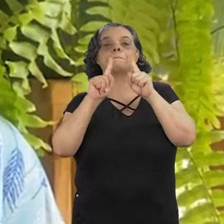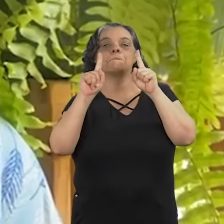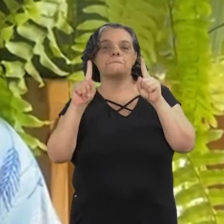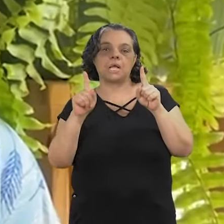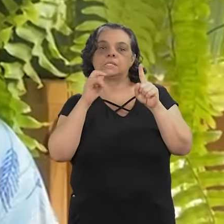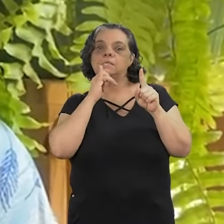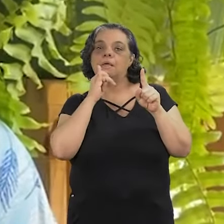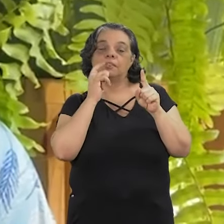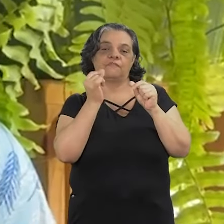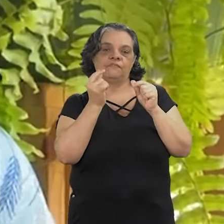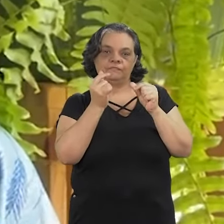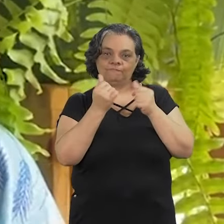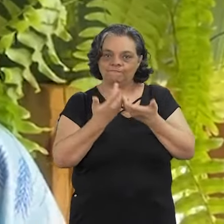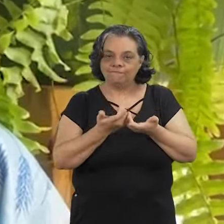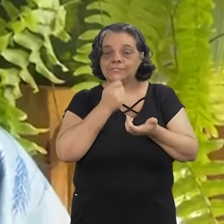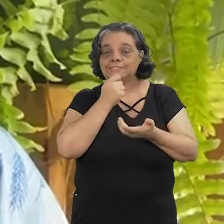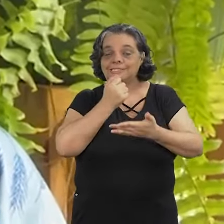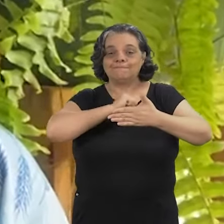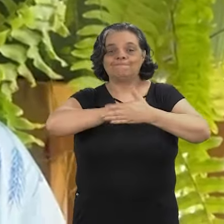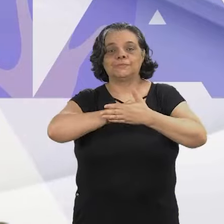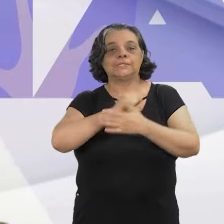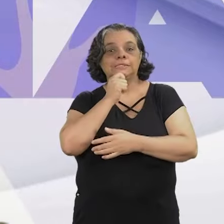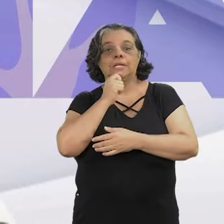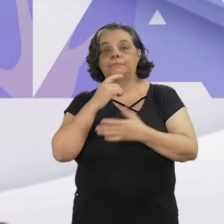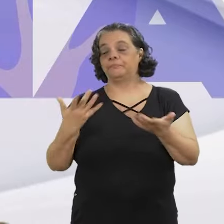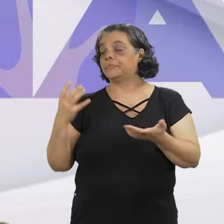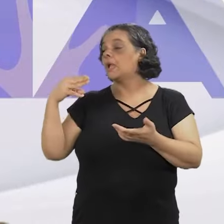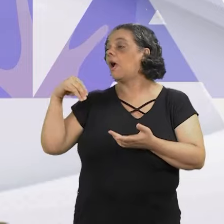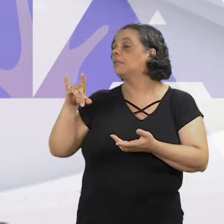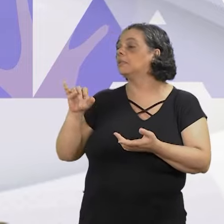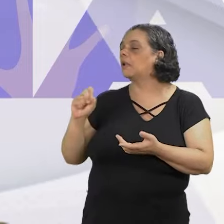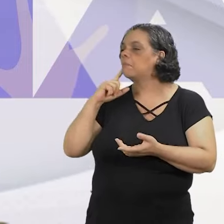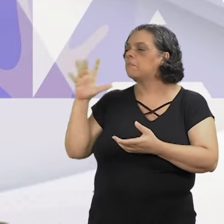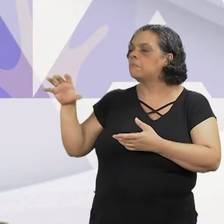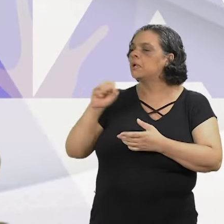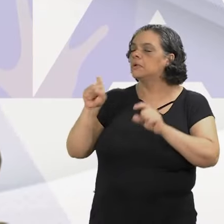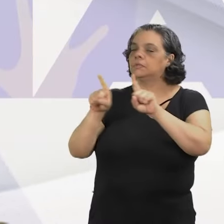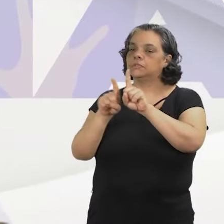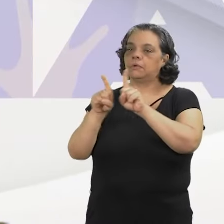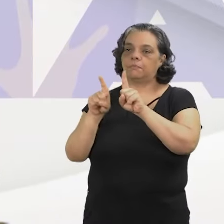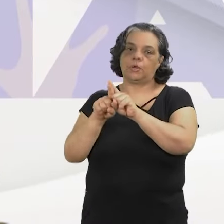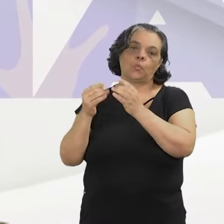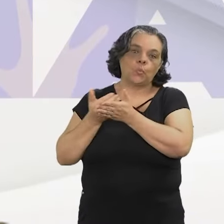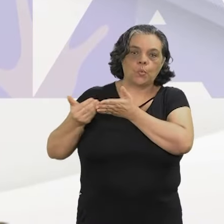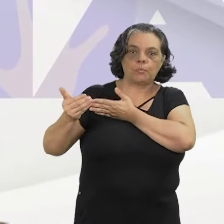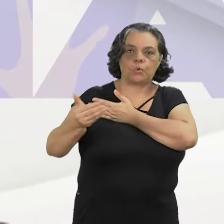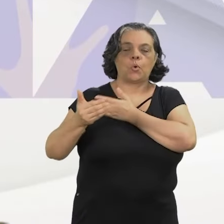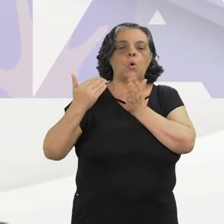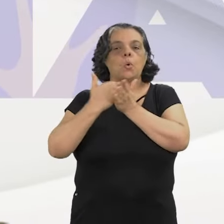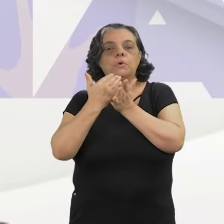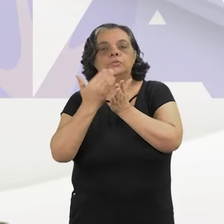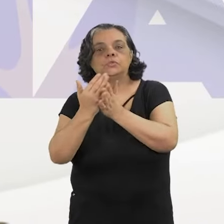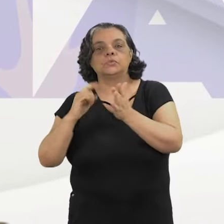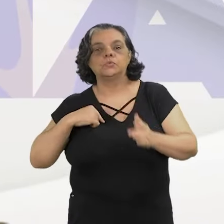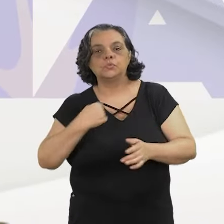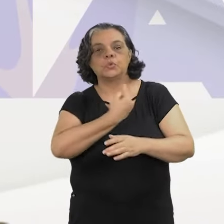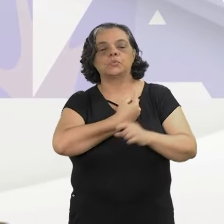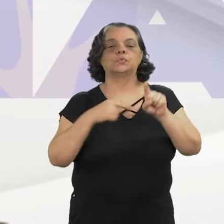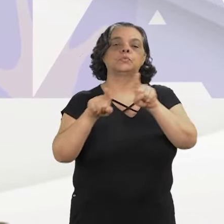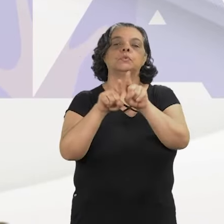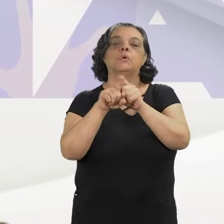é a questão financeira assim impacta bastante andr pegando esse ensejo compartilha também pra